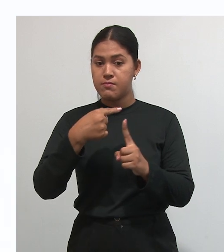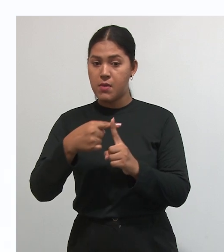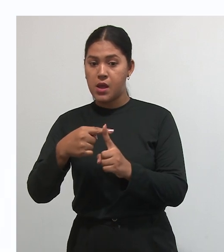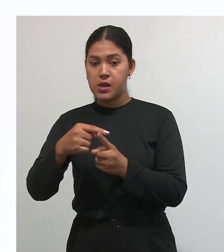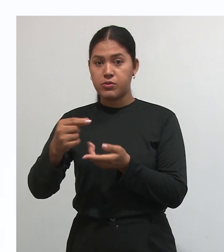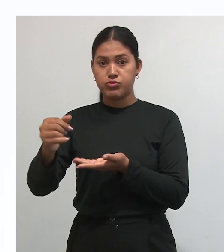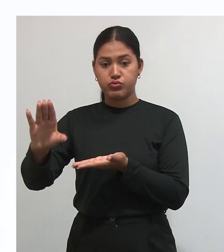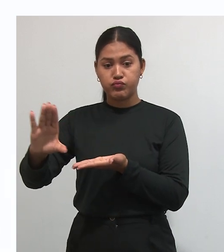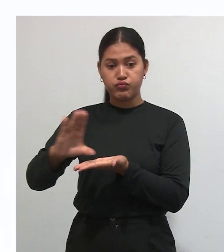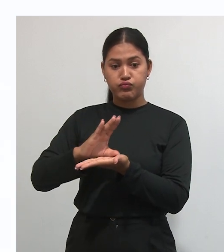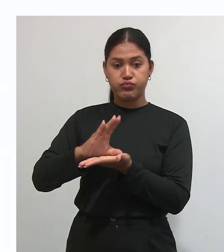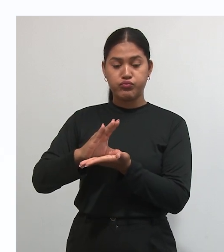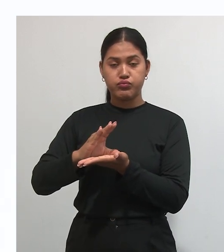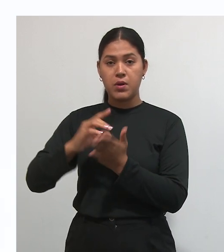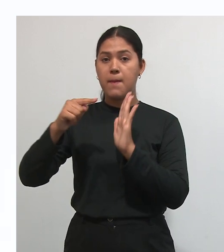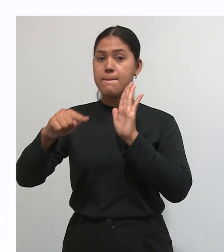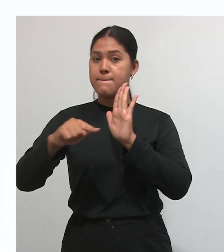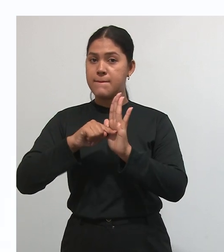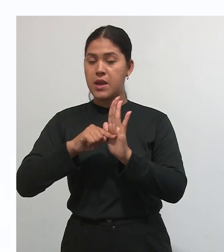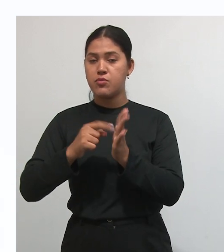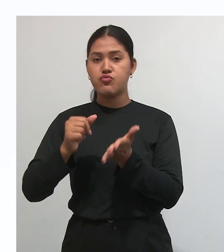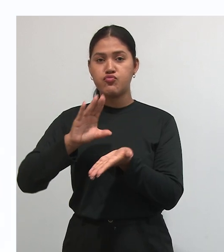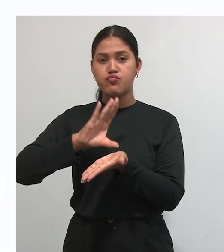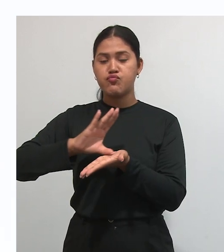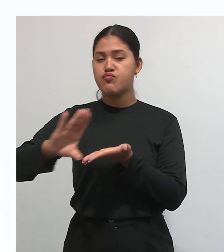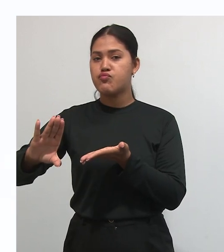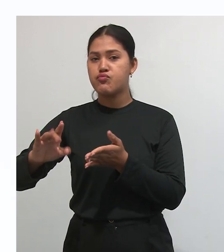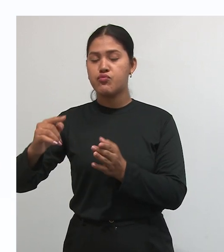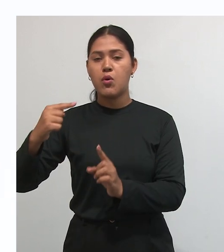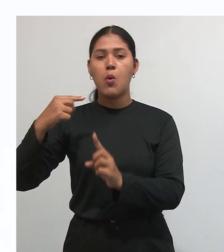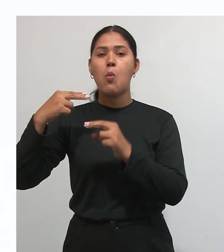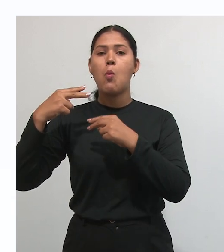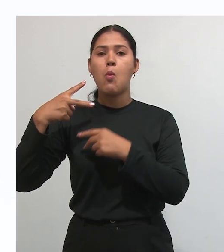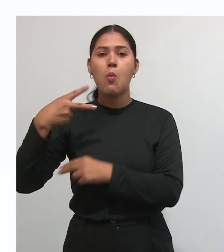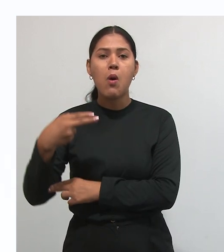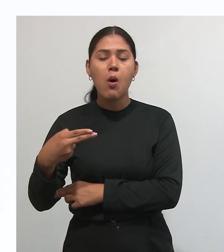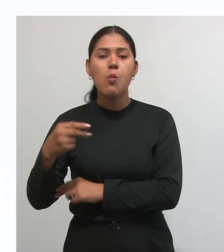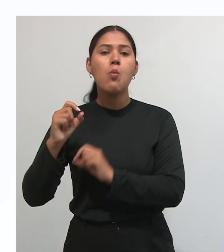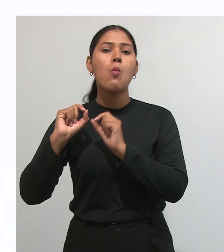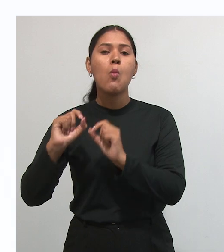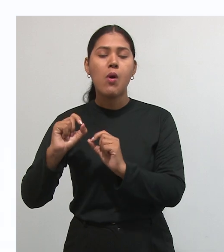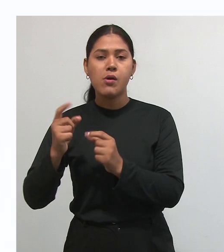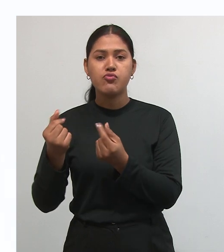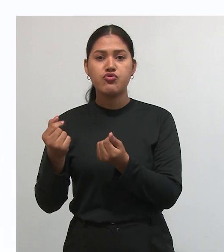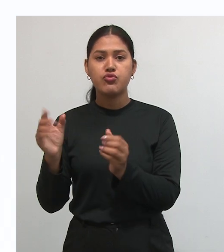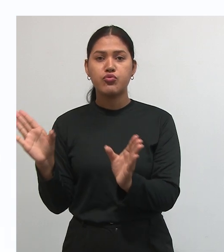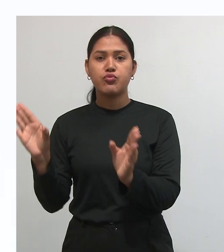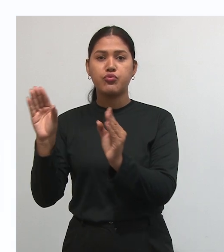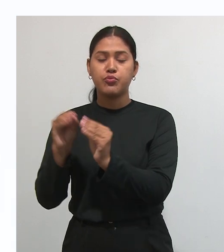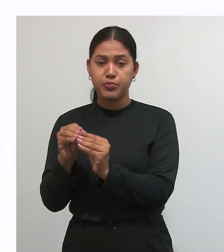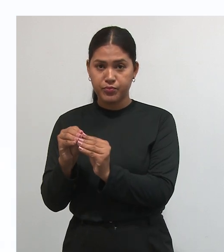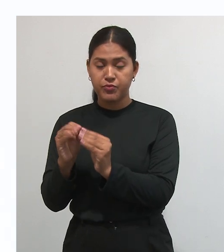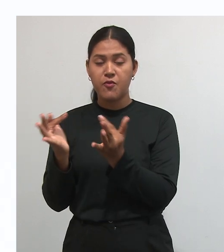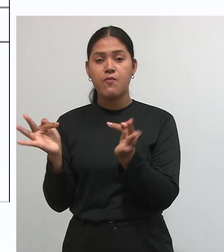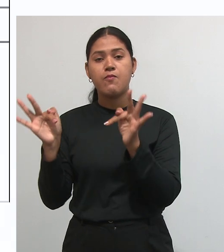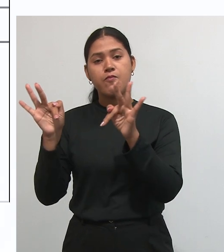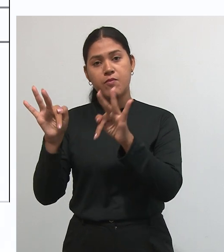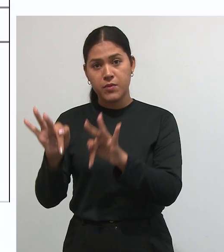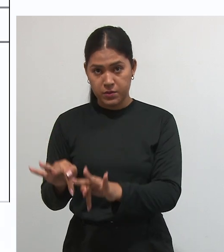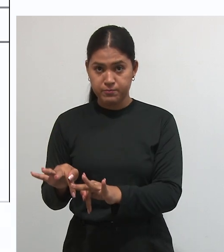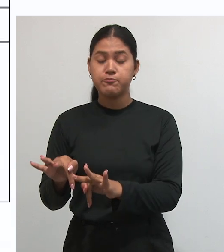saídas financeiras. Com isso, encontramos o saldo final, que é o resultado